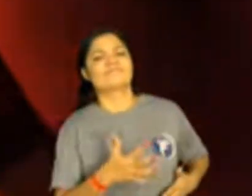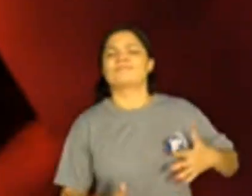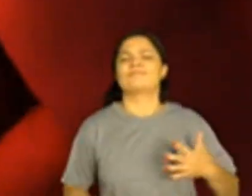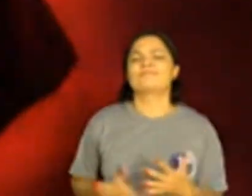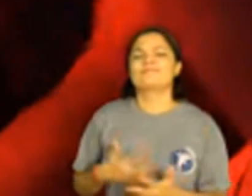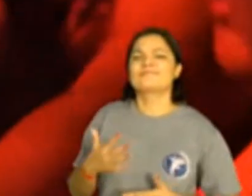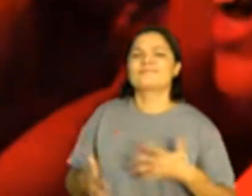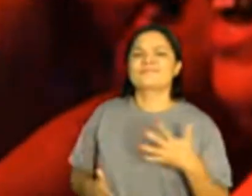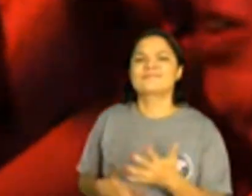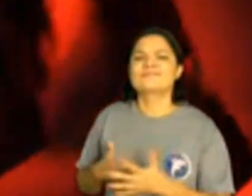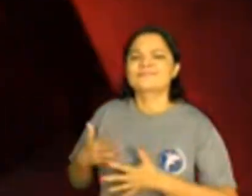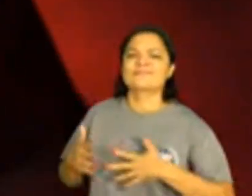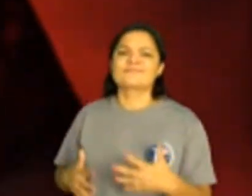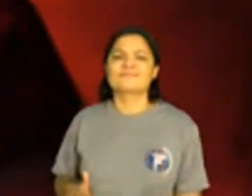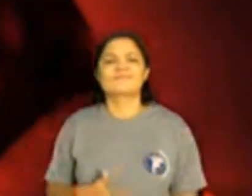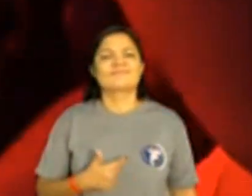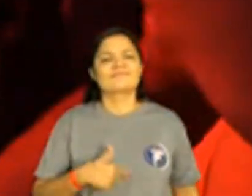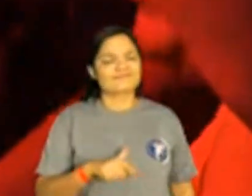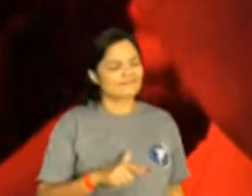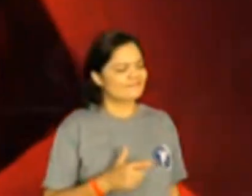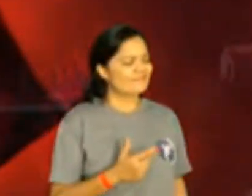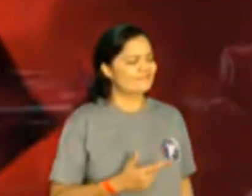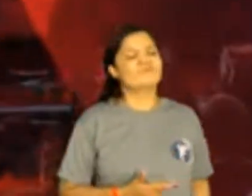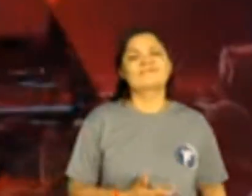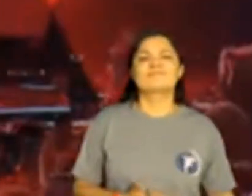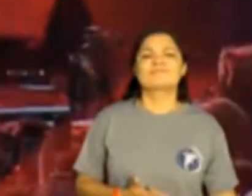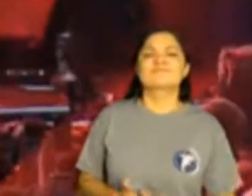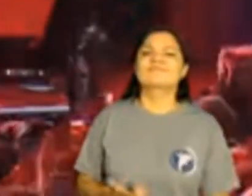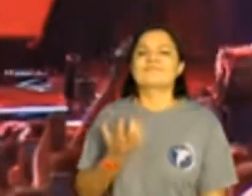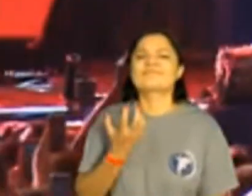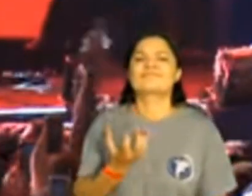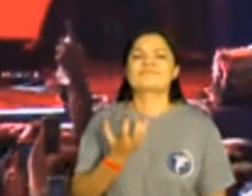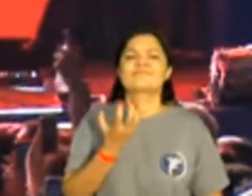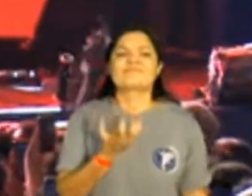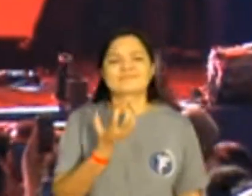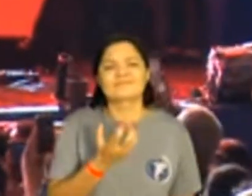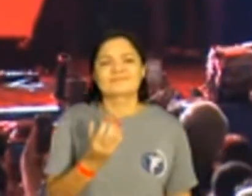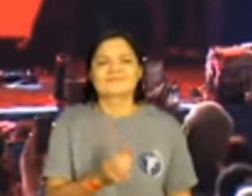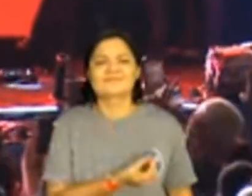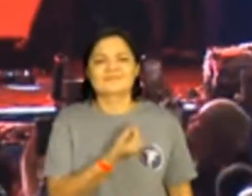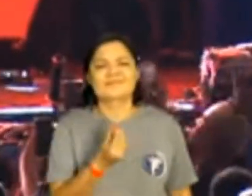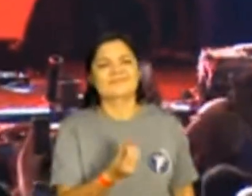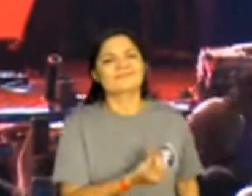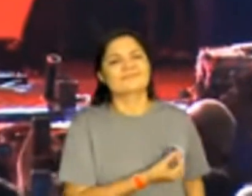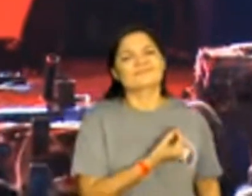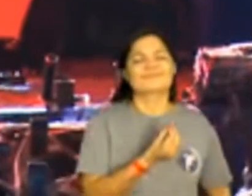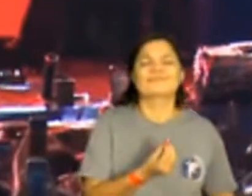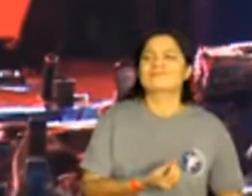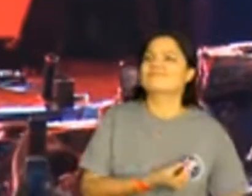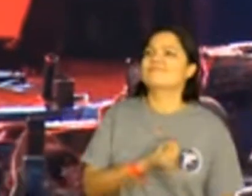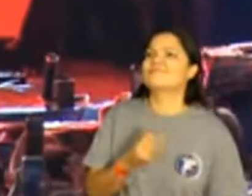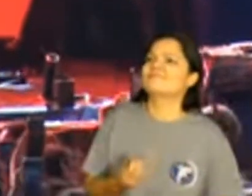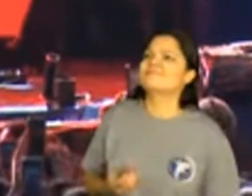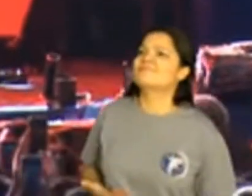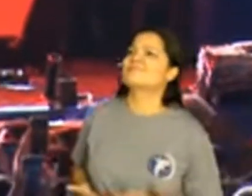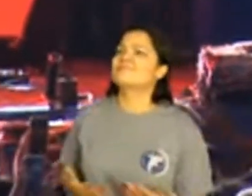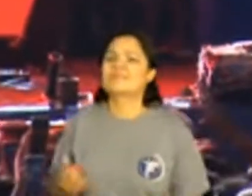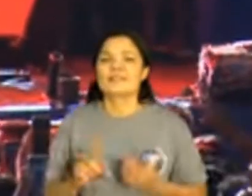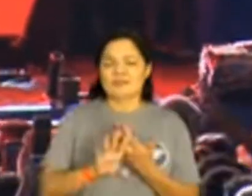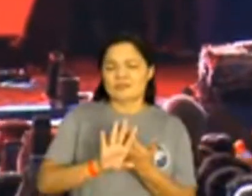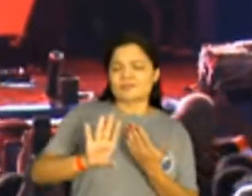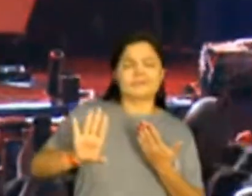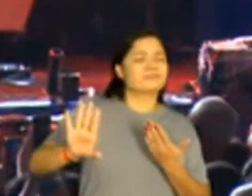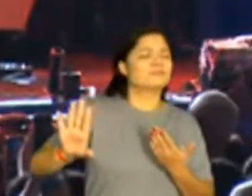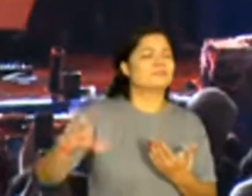E quero e nesse mundo eu não vivo sem